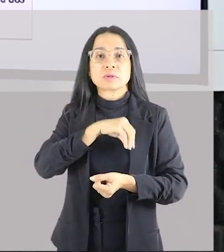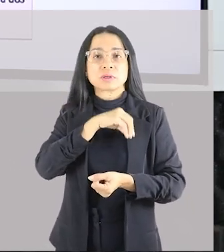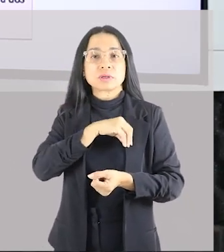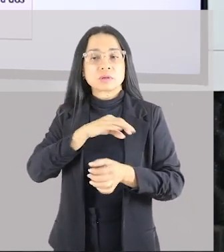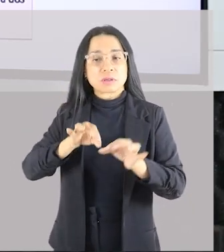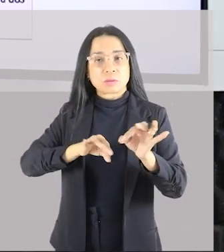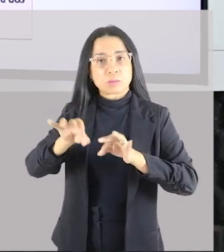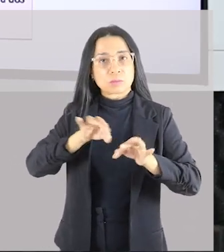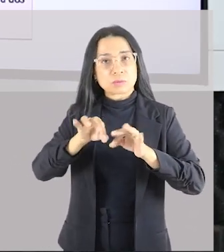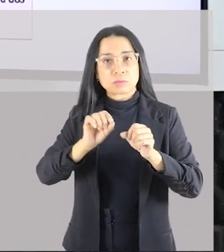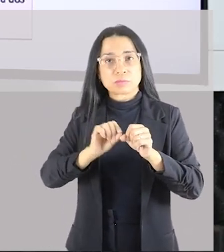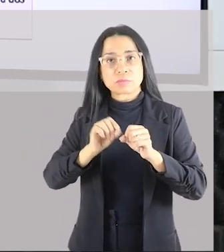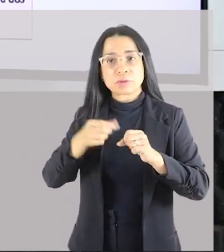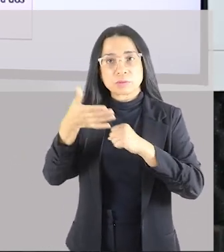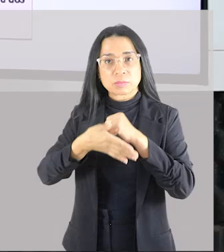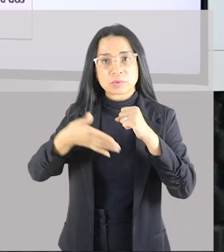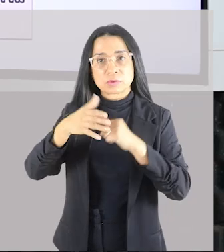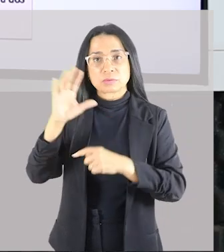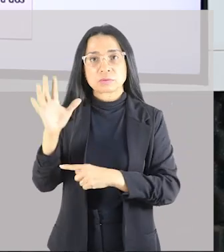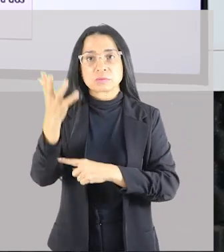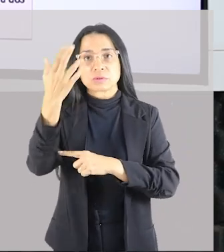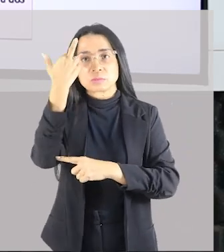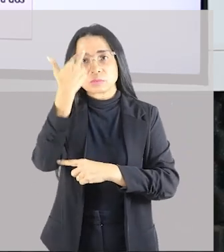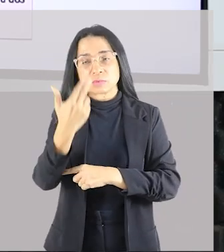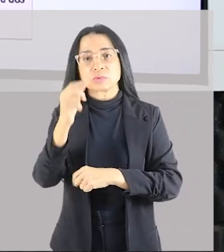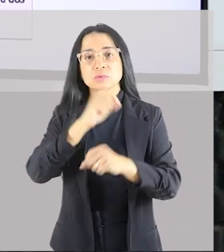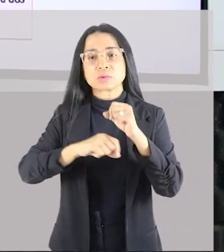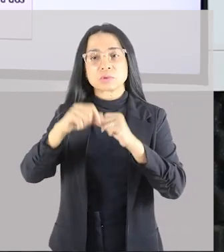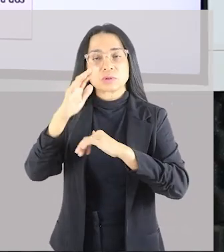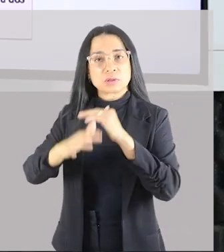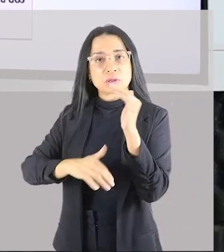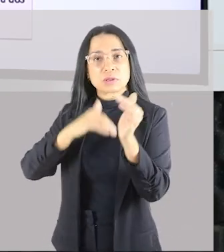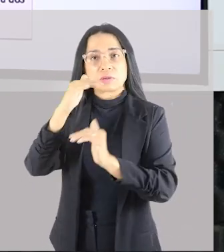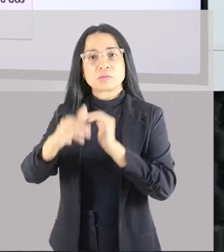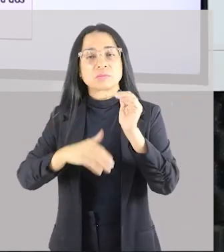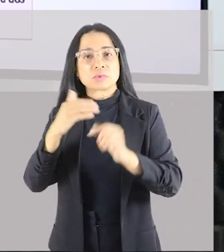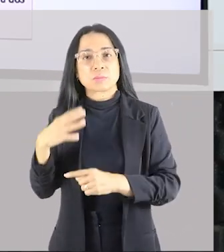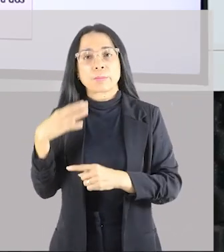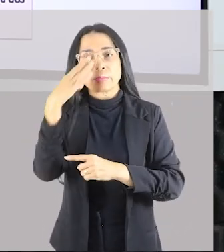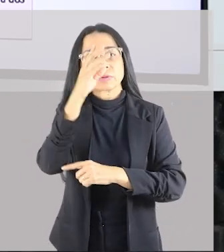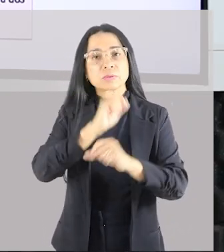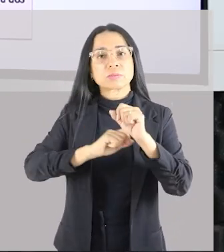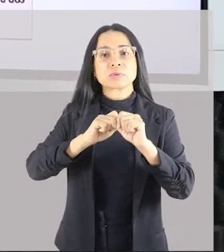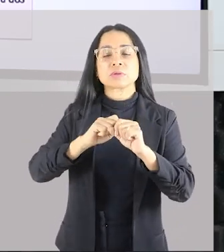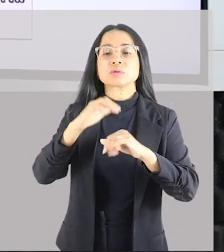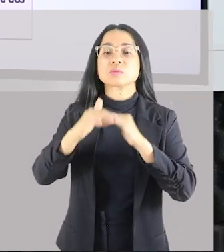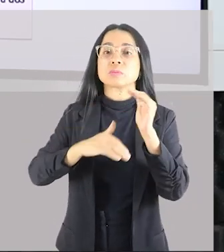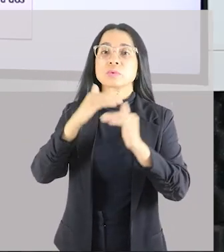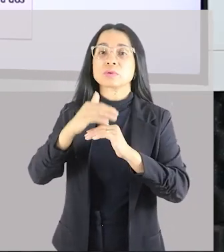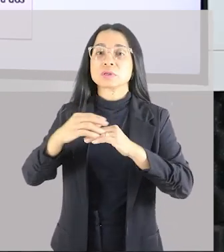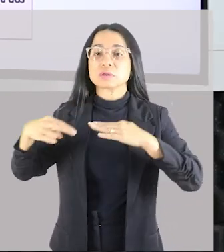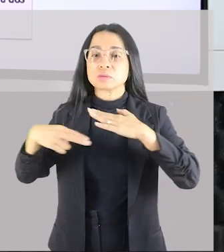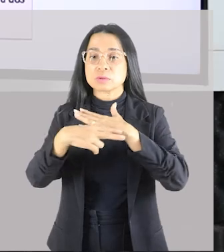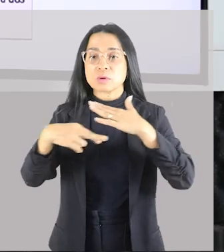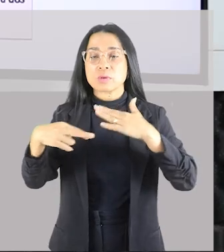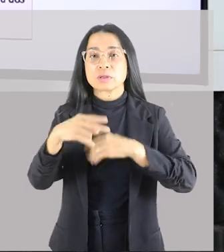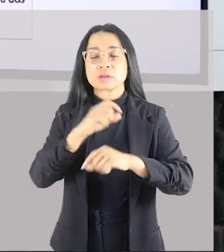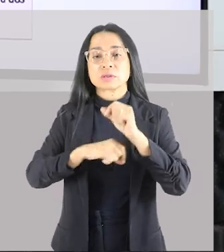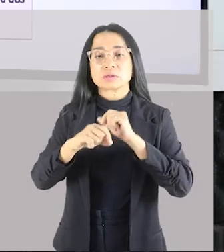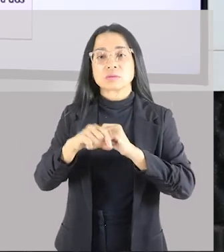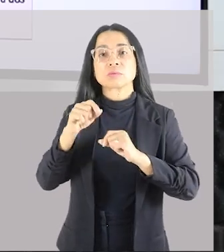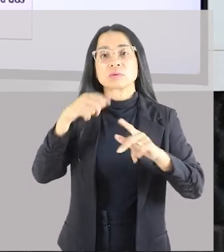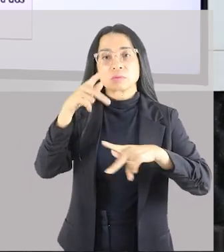com base em acontecimentos históricos de desenvolvimento e principalmente do processo de urbanização, em